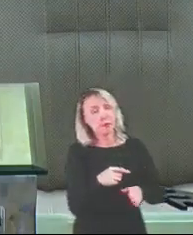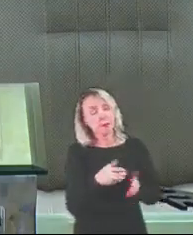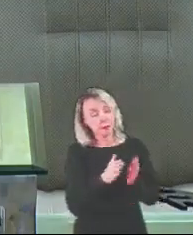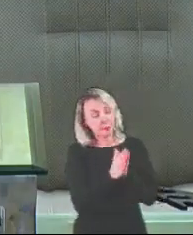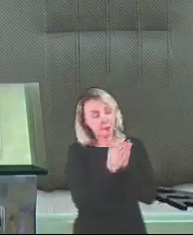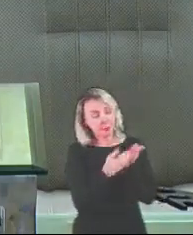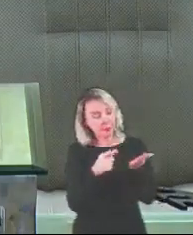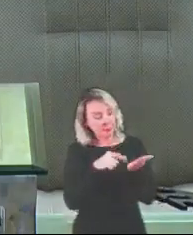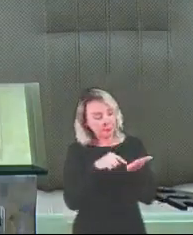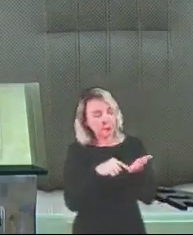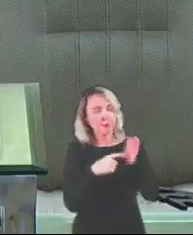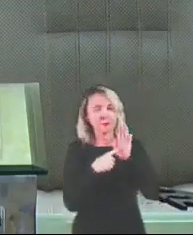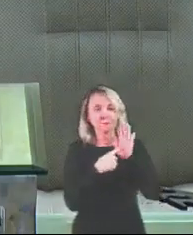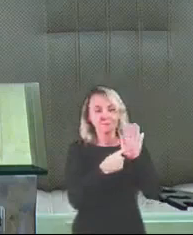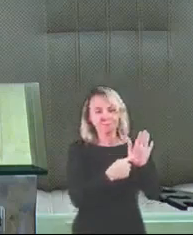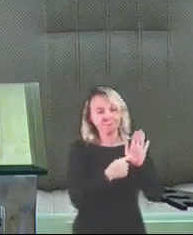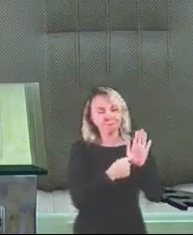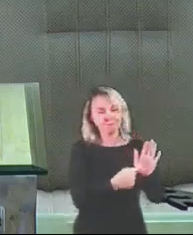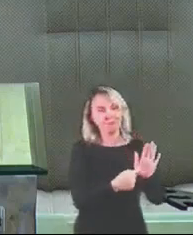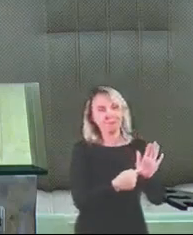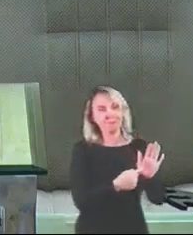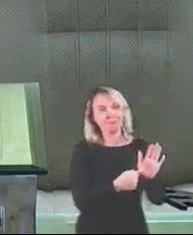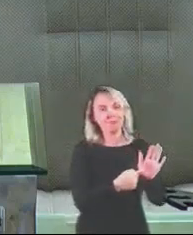ele com o coração empedernido.